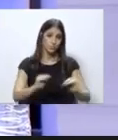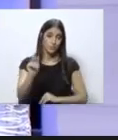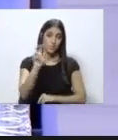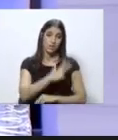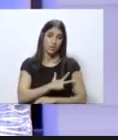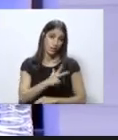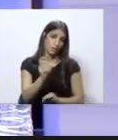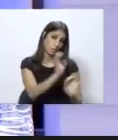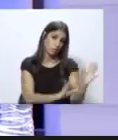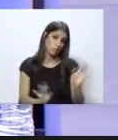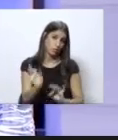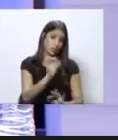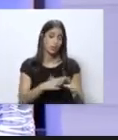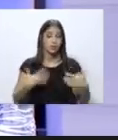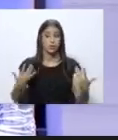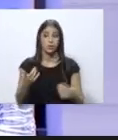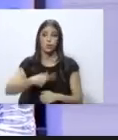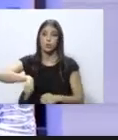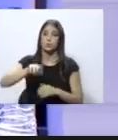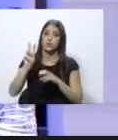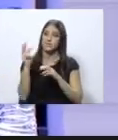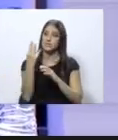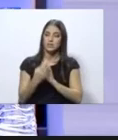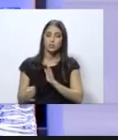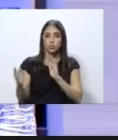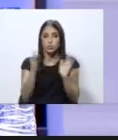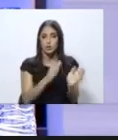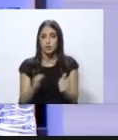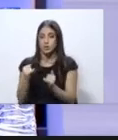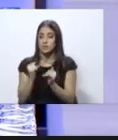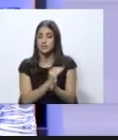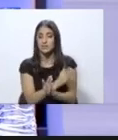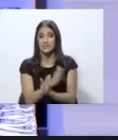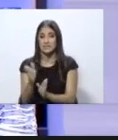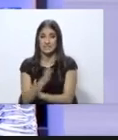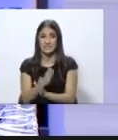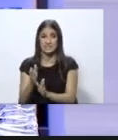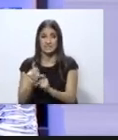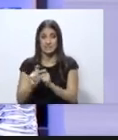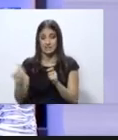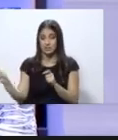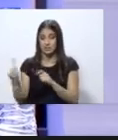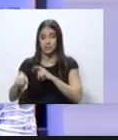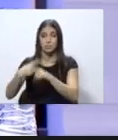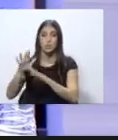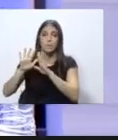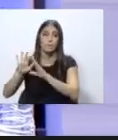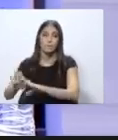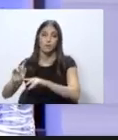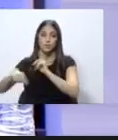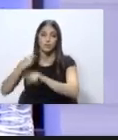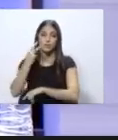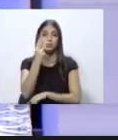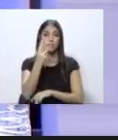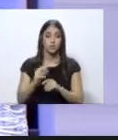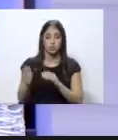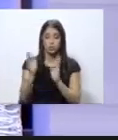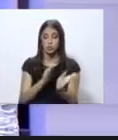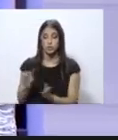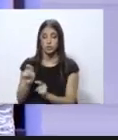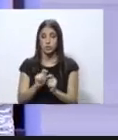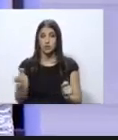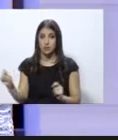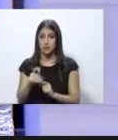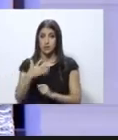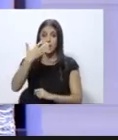ter três jornadas seguidas, depois vamos ter uma pausa e vamos ter mais três jornadas seguidas, o que isto vai causar sete jogos